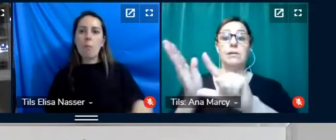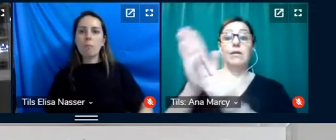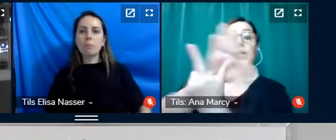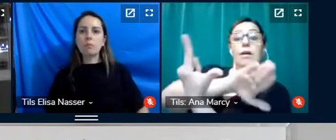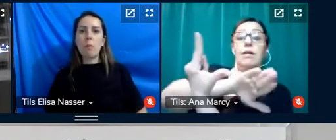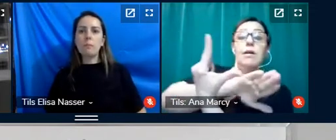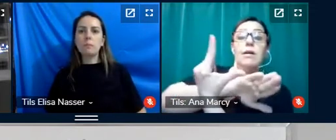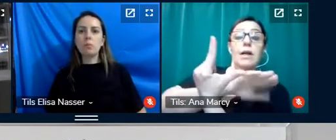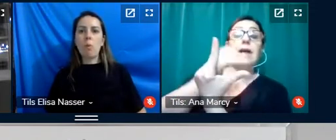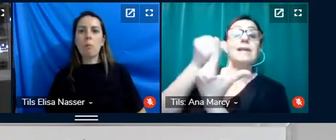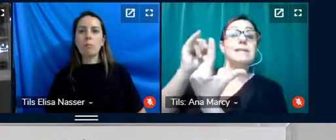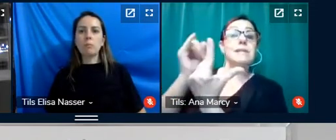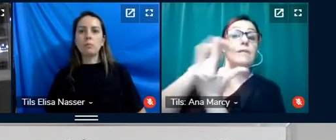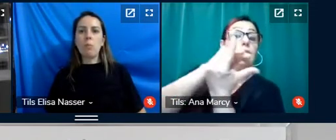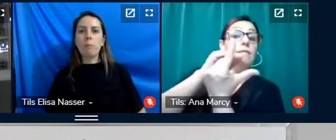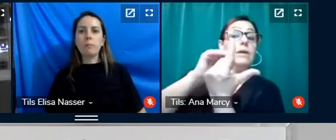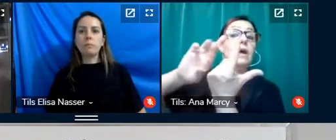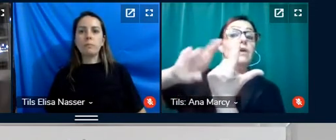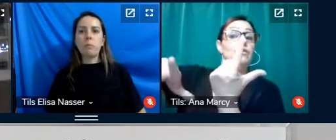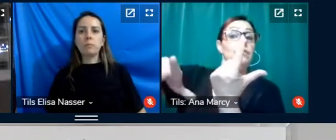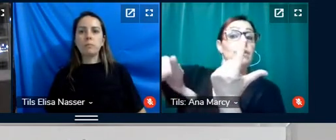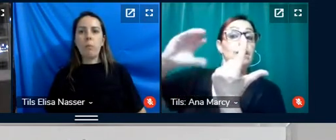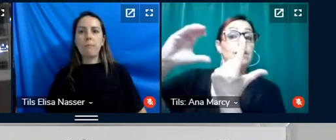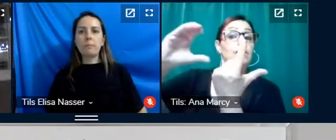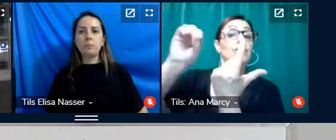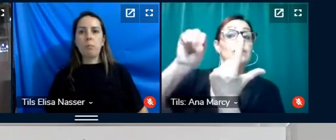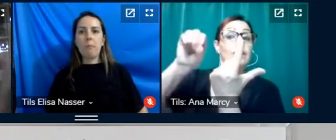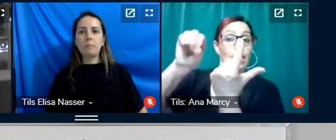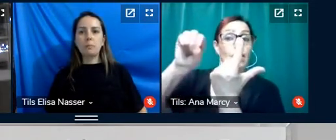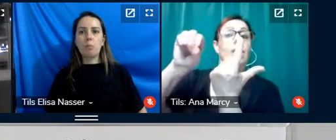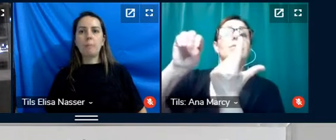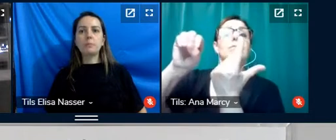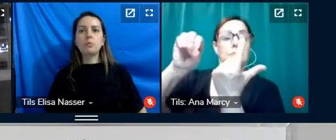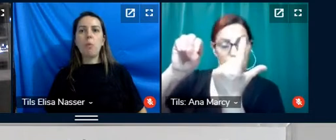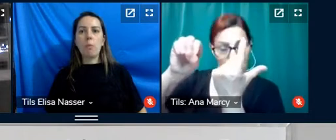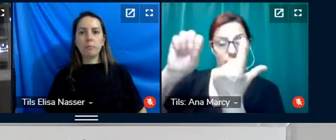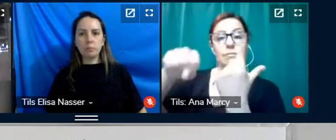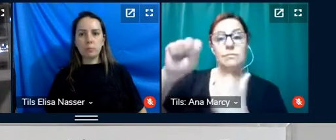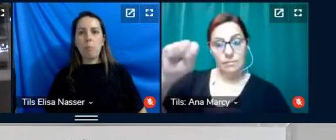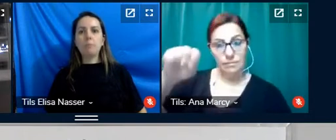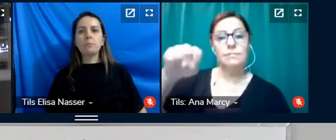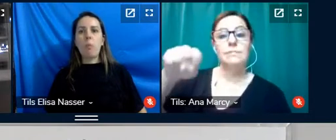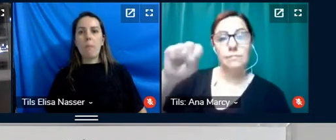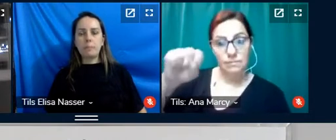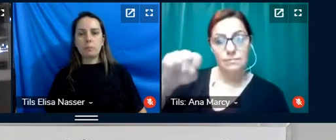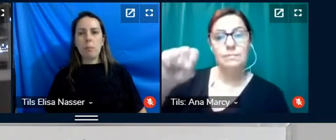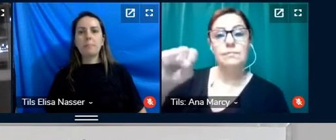Concorda? Na verdade, o Fy está do outro lado